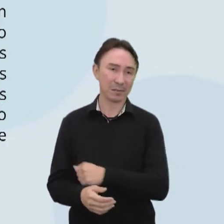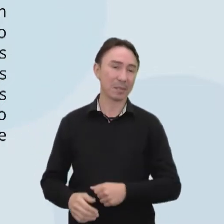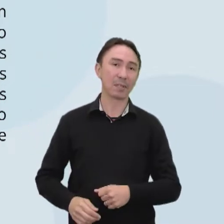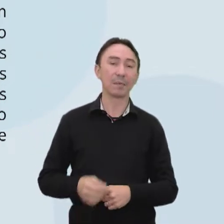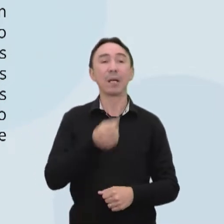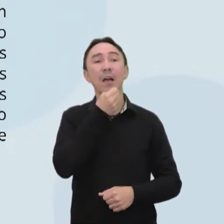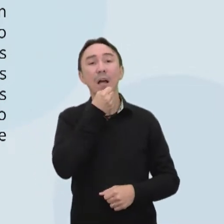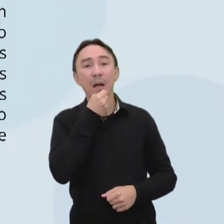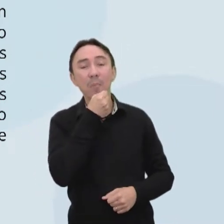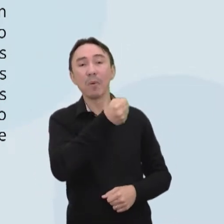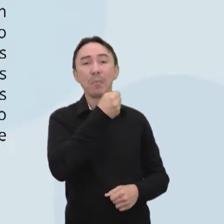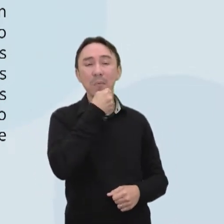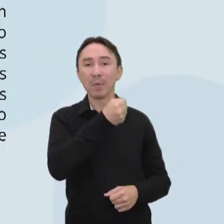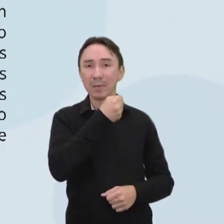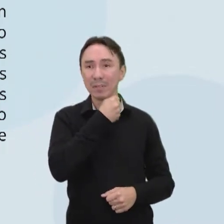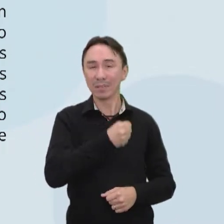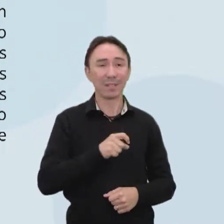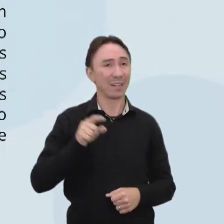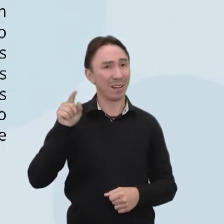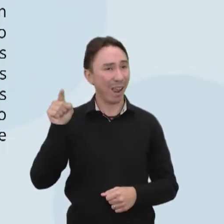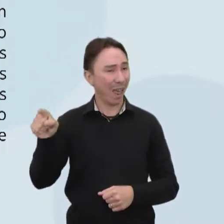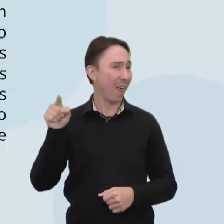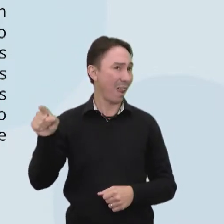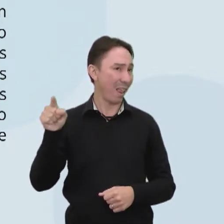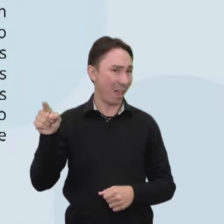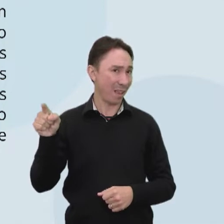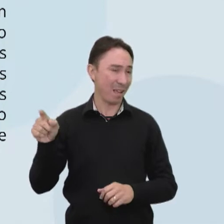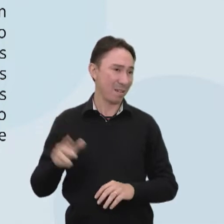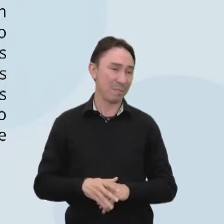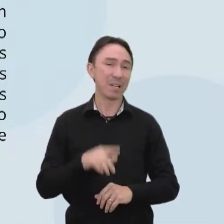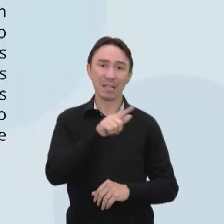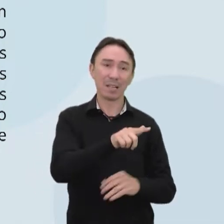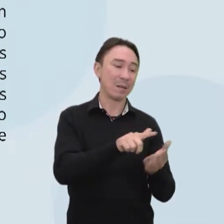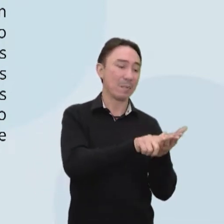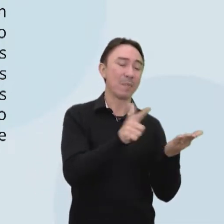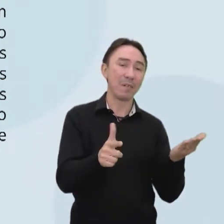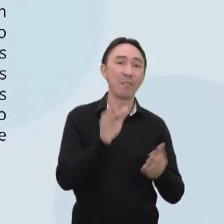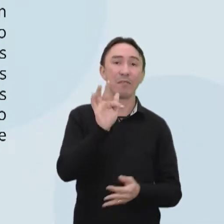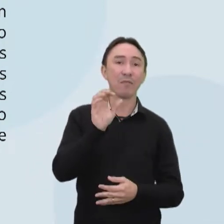uma agência de notícias mesmo, é como a Folha receber as notícias